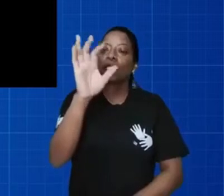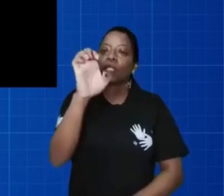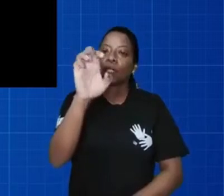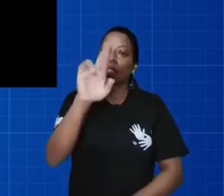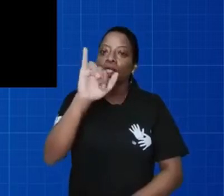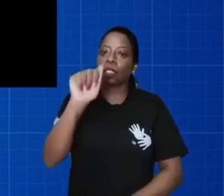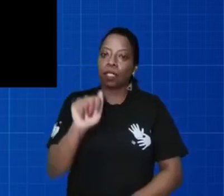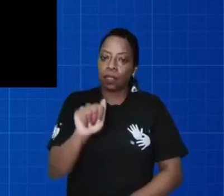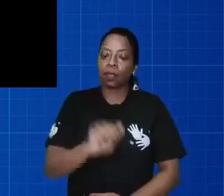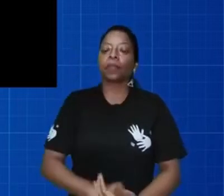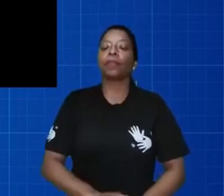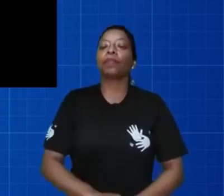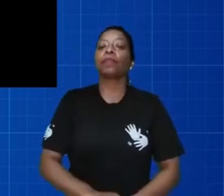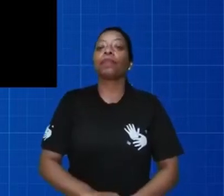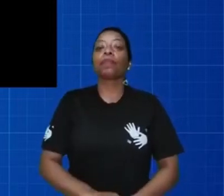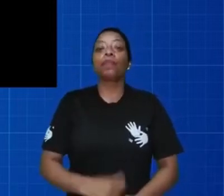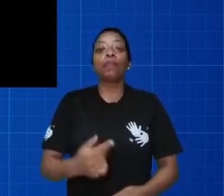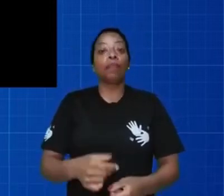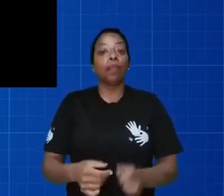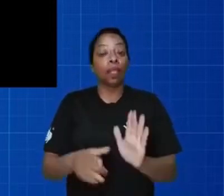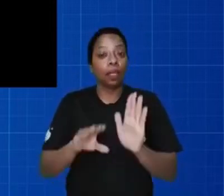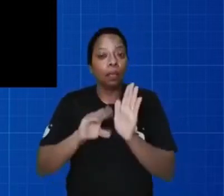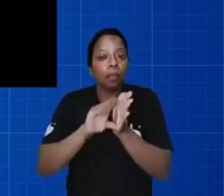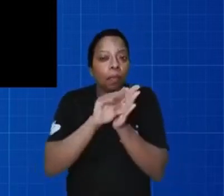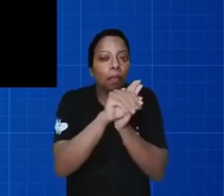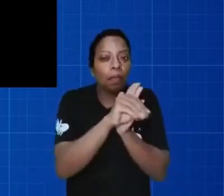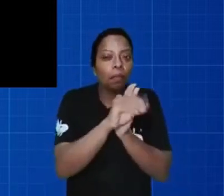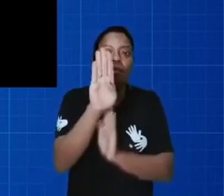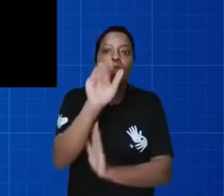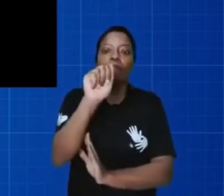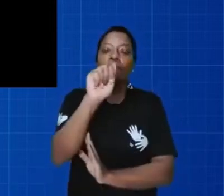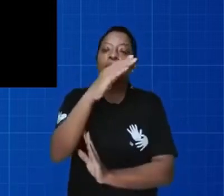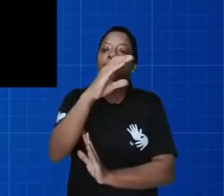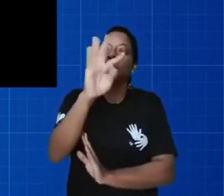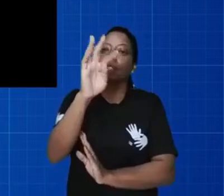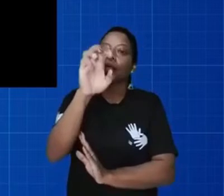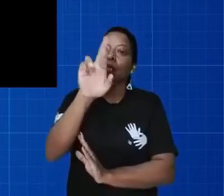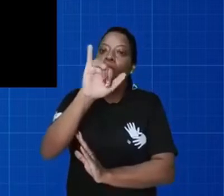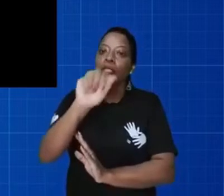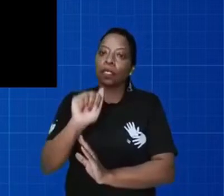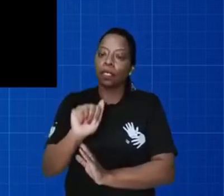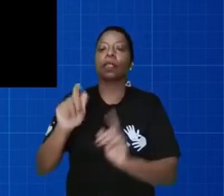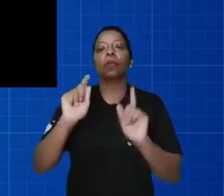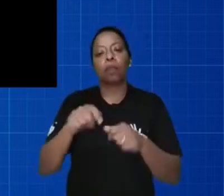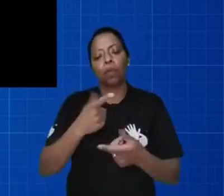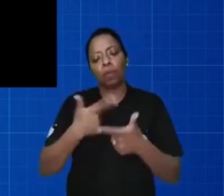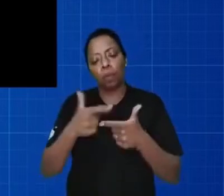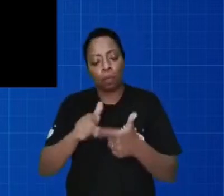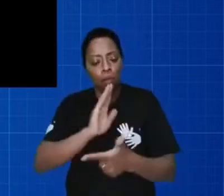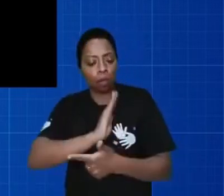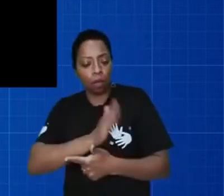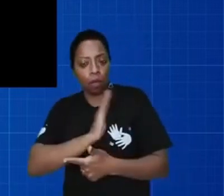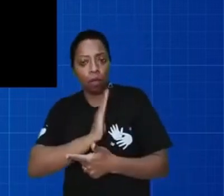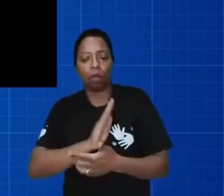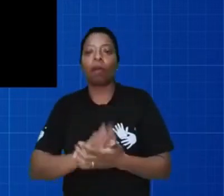dificuldade para deglutir ou respirar. Pode afetar o coração, levando a arritmias e insuficiência cardíaca. Também pode afetar o sistema nervoso e levar à